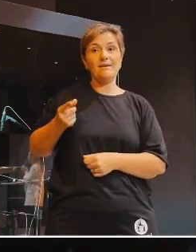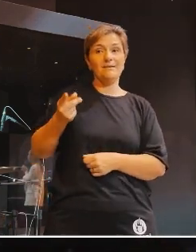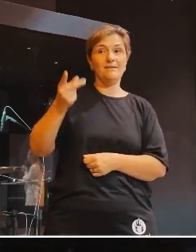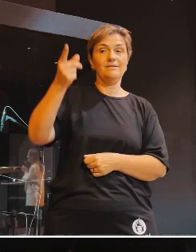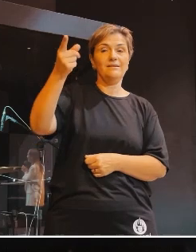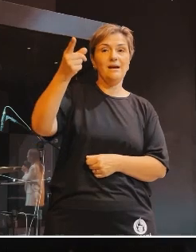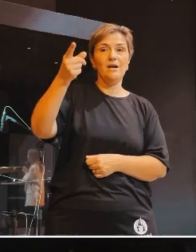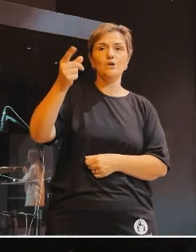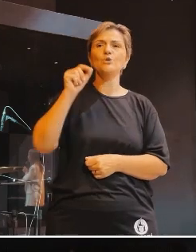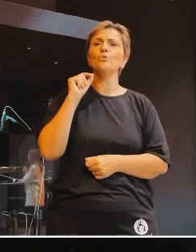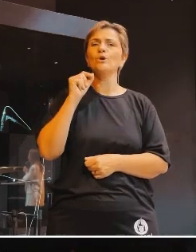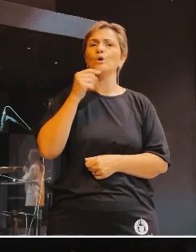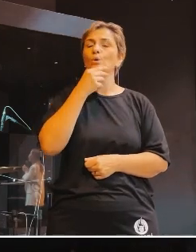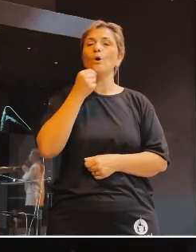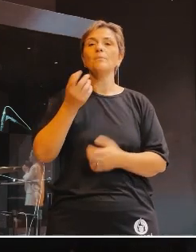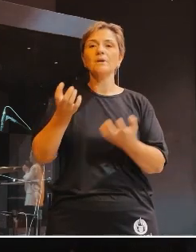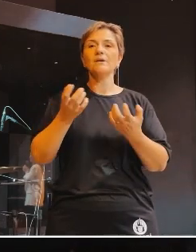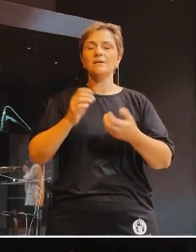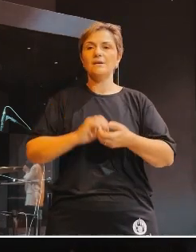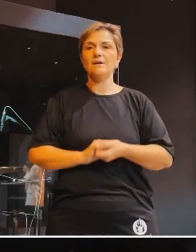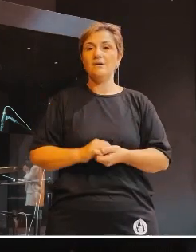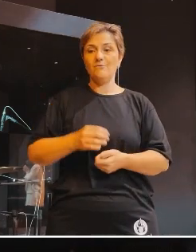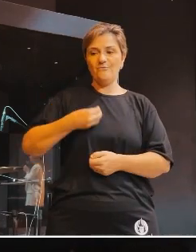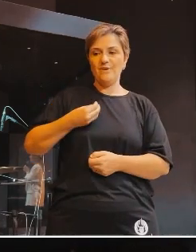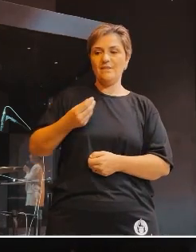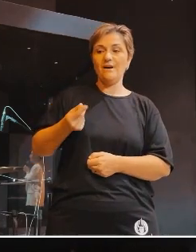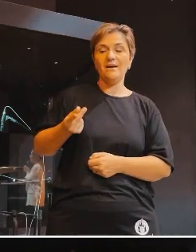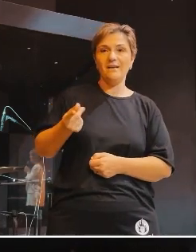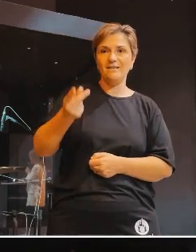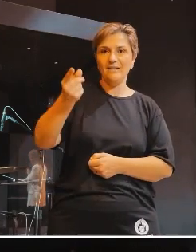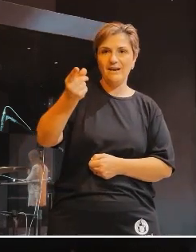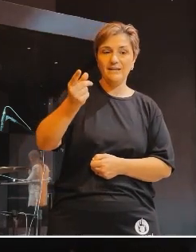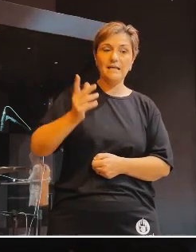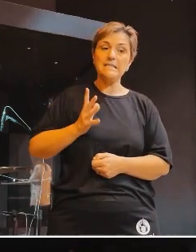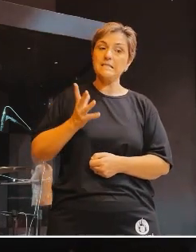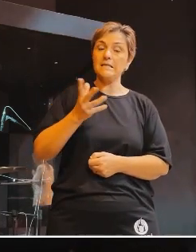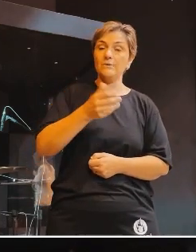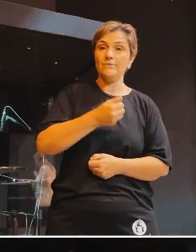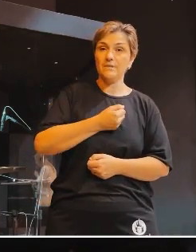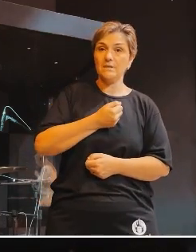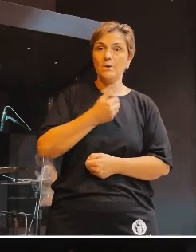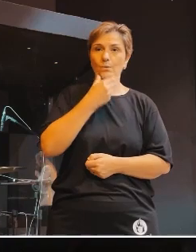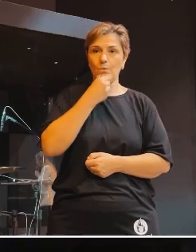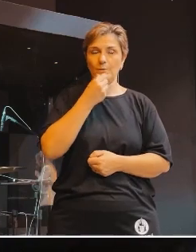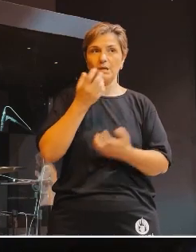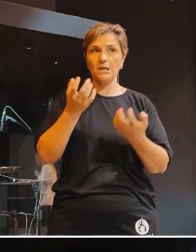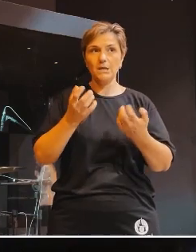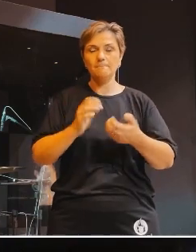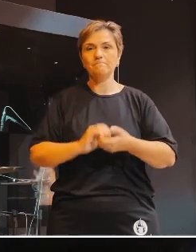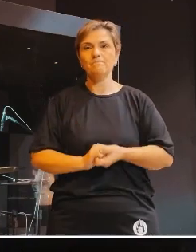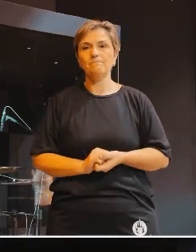esse homem queria? Vida eterna, salvação.